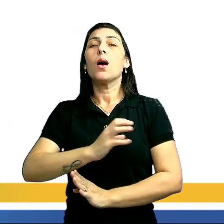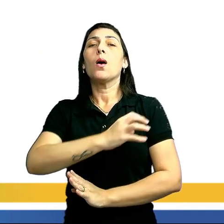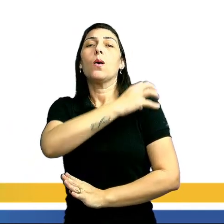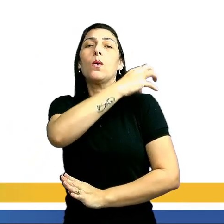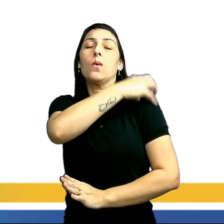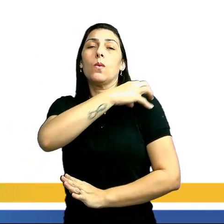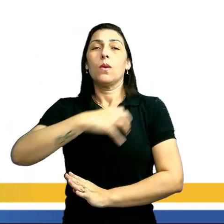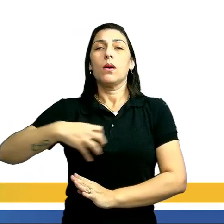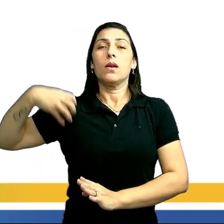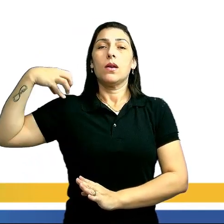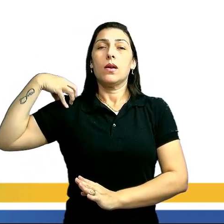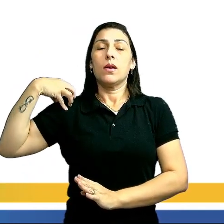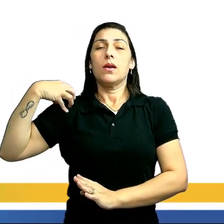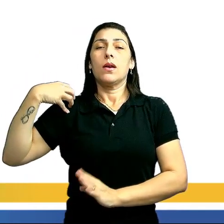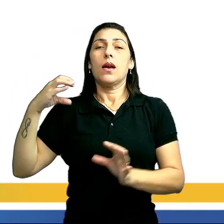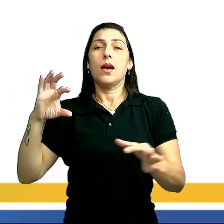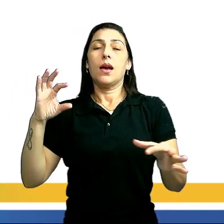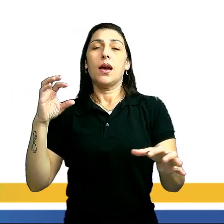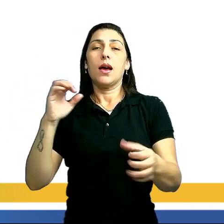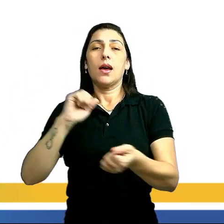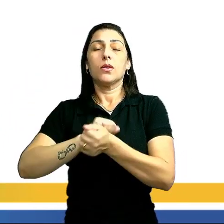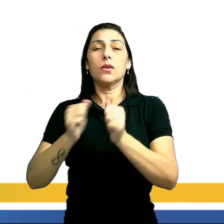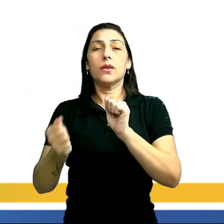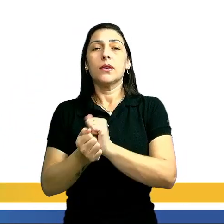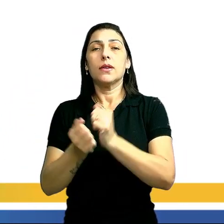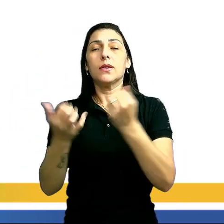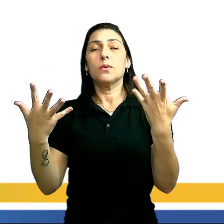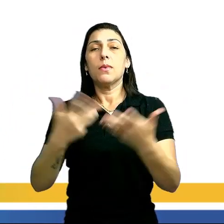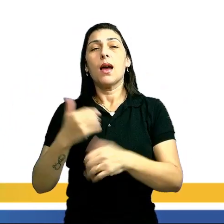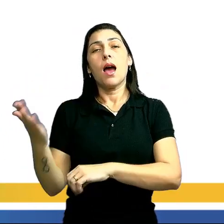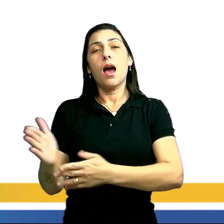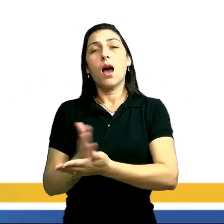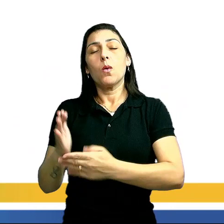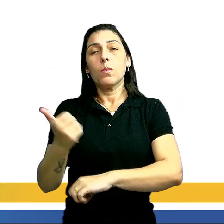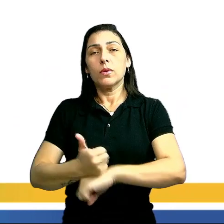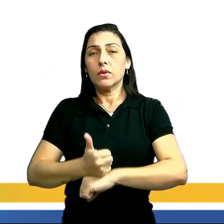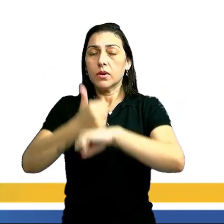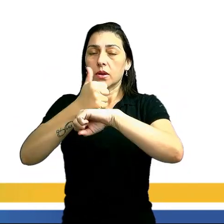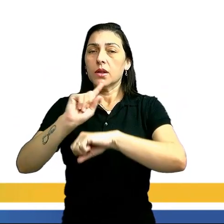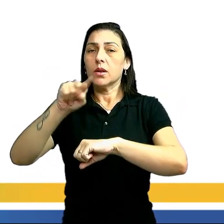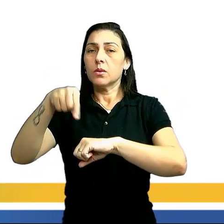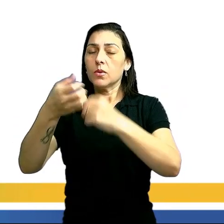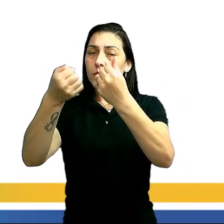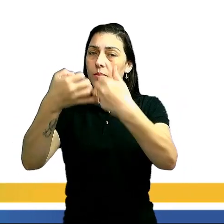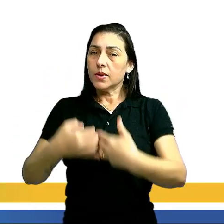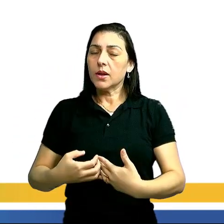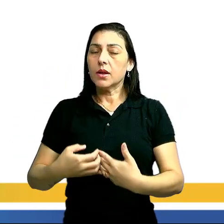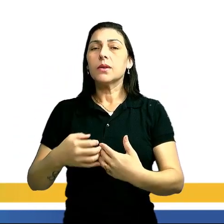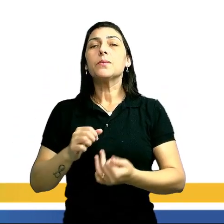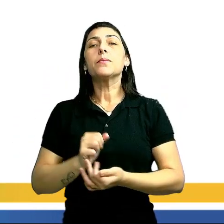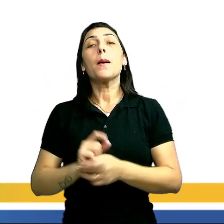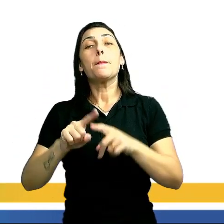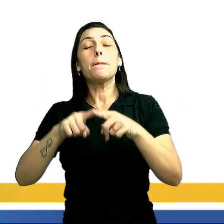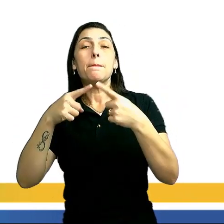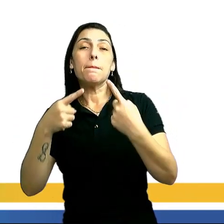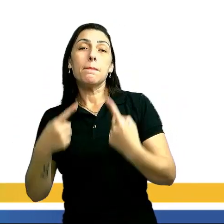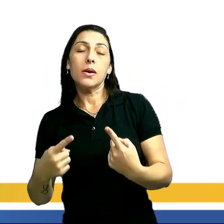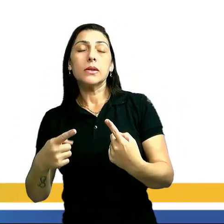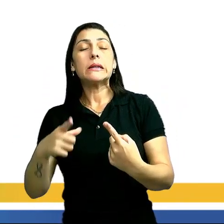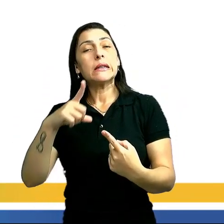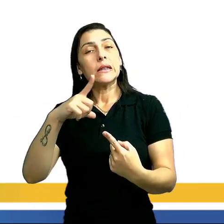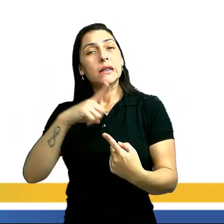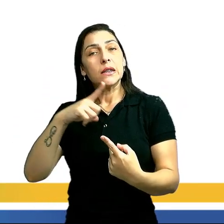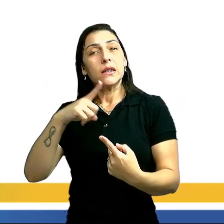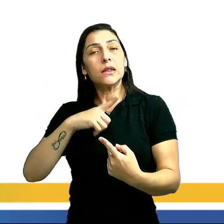Aristóteles associa o belo a algumas qualidades que a gente vai distinguir posteriormente, mas nós vamos